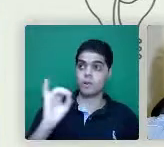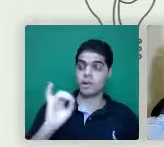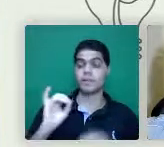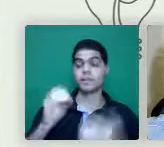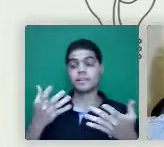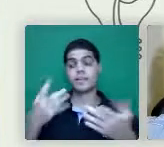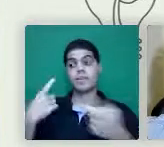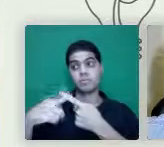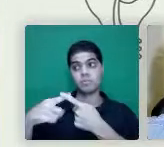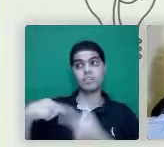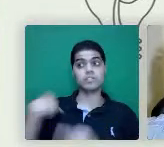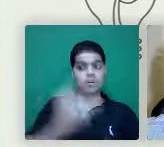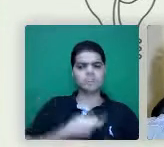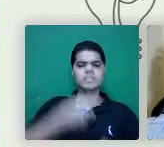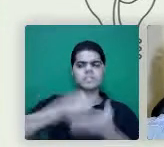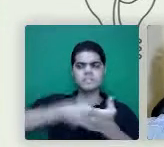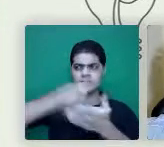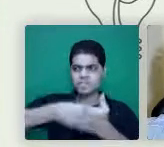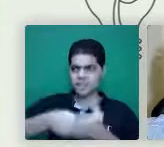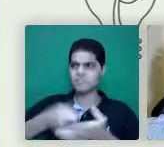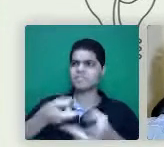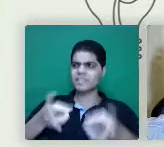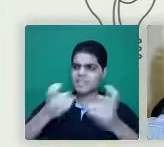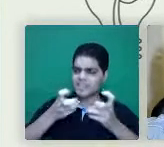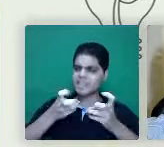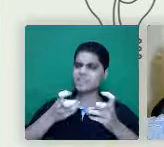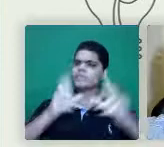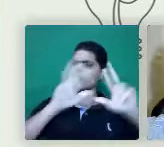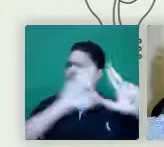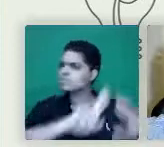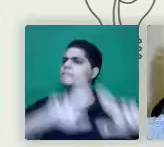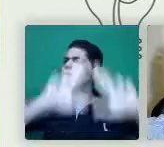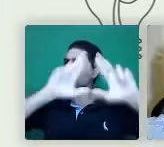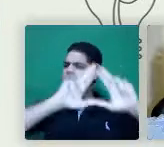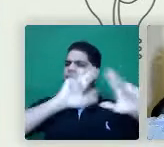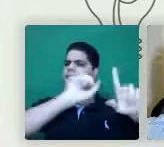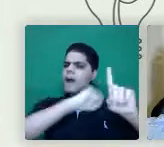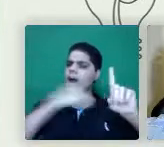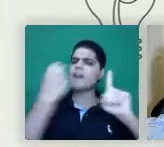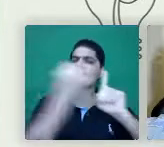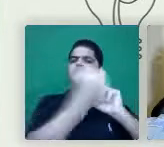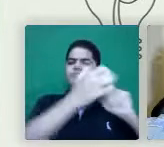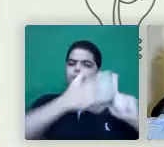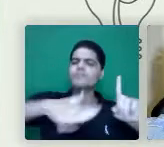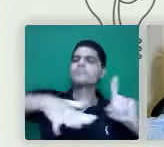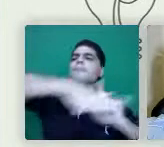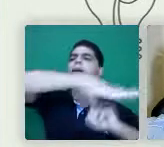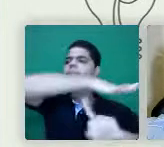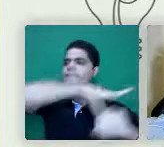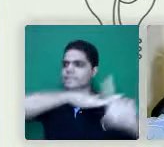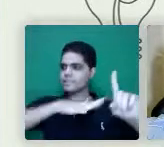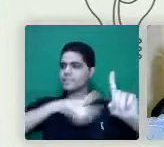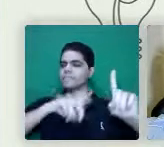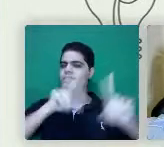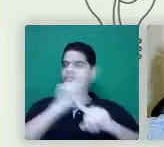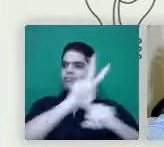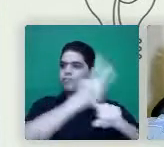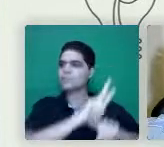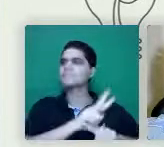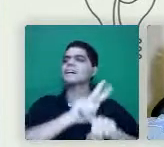sempre em busca da sustentabilidade. Então, tanto o turismo comunitário, a conexão